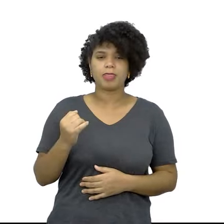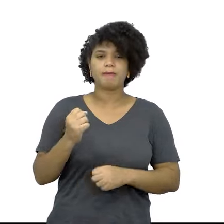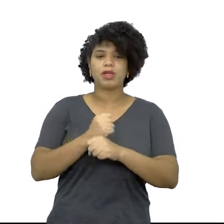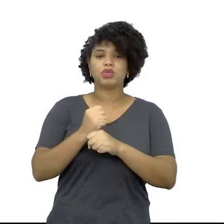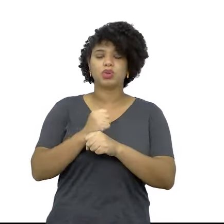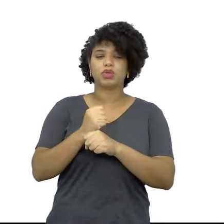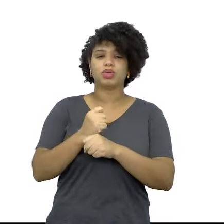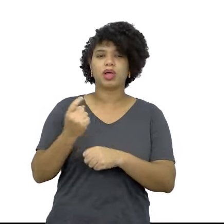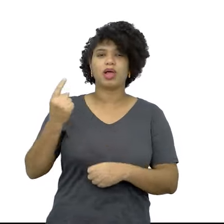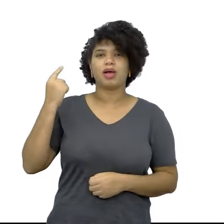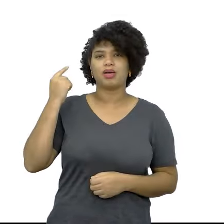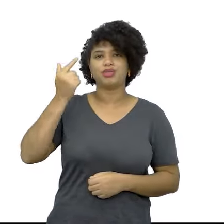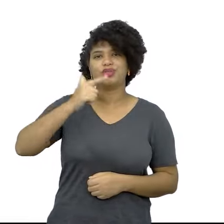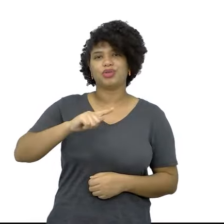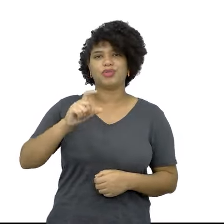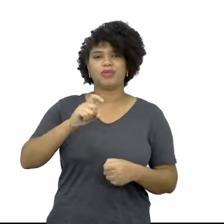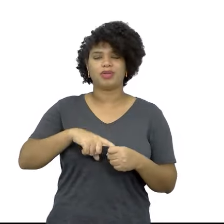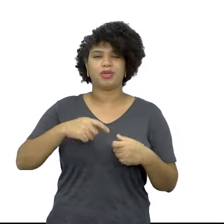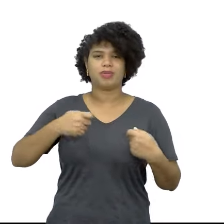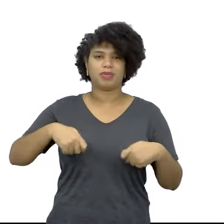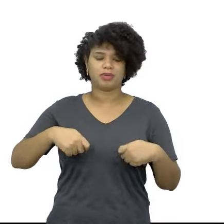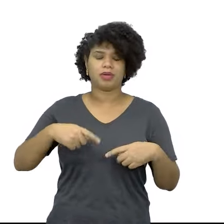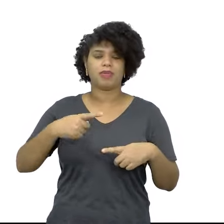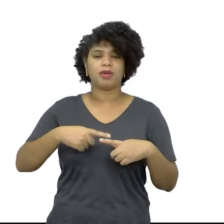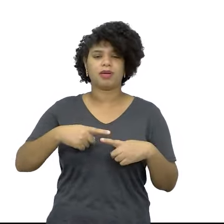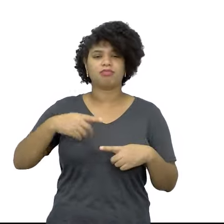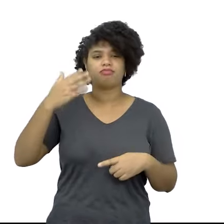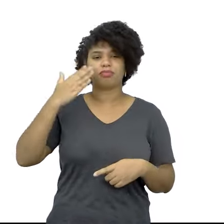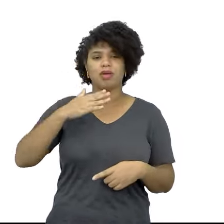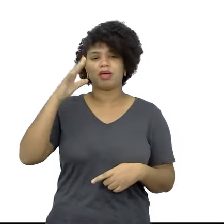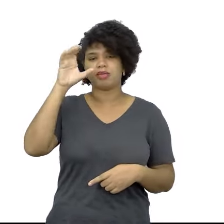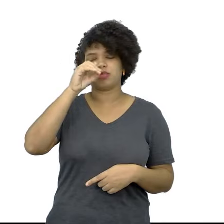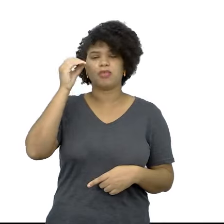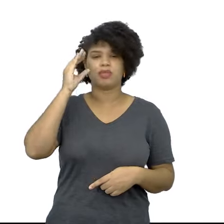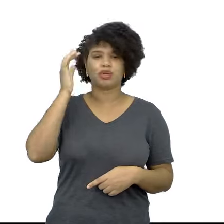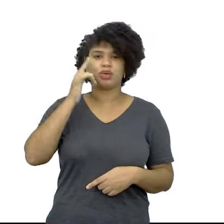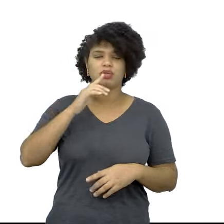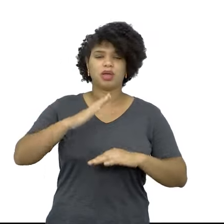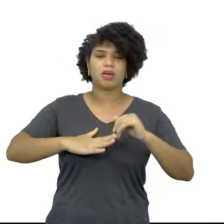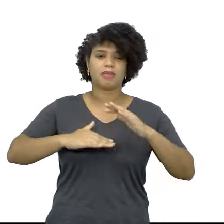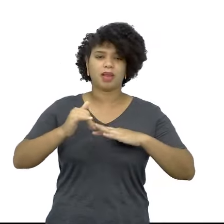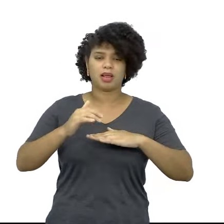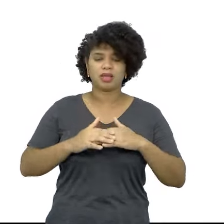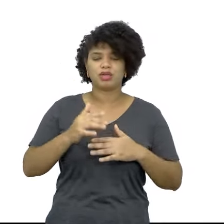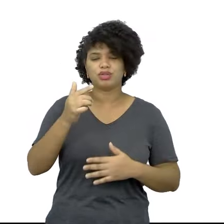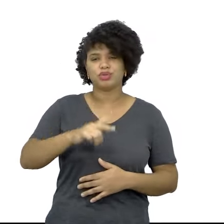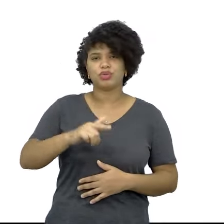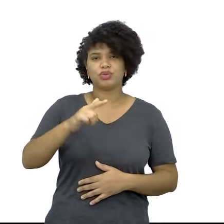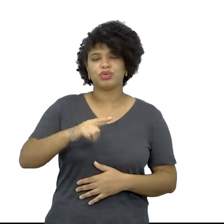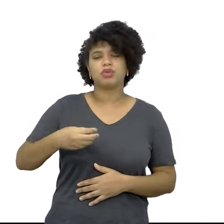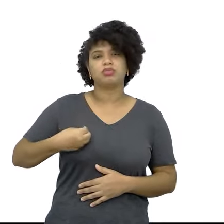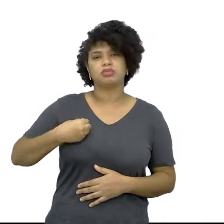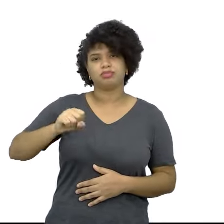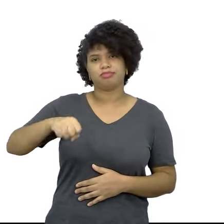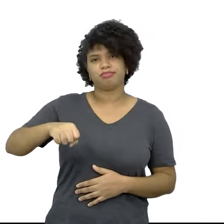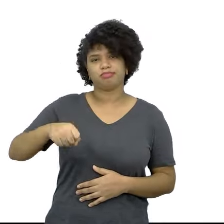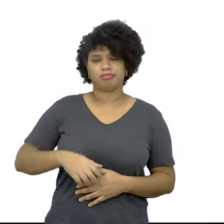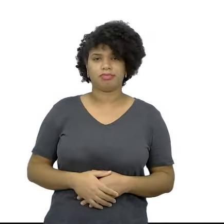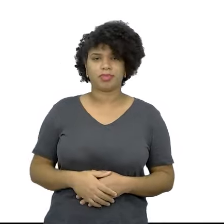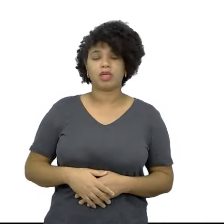anteriores precisam ser retomadas, porque elas vão garantir a aprendizagem de habilidades subsequentes, né? Então,